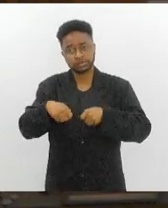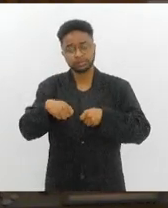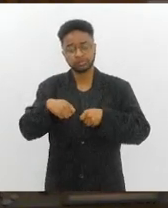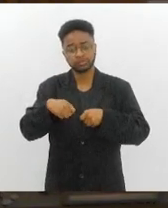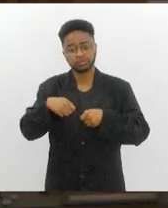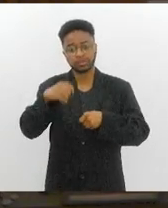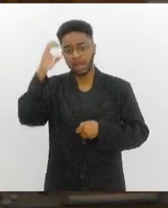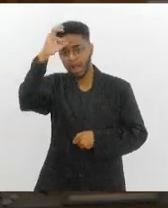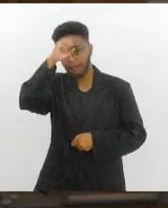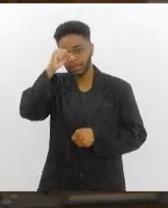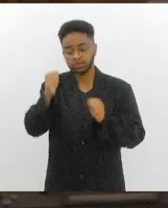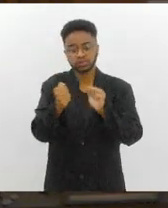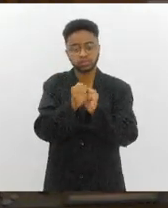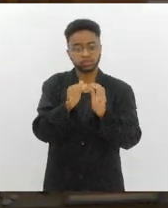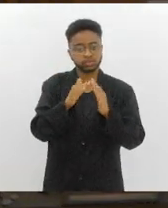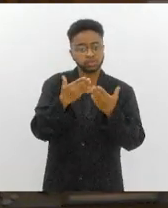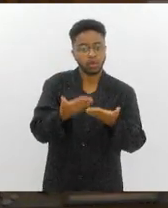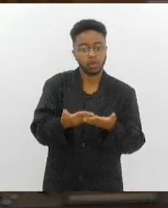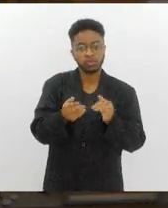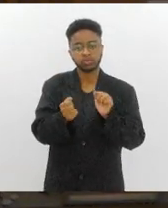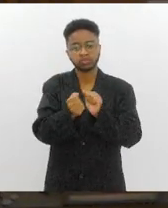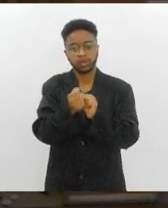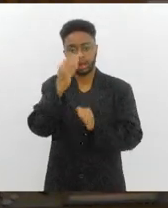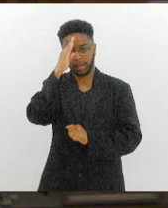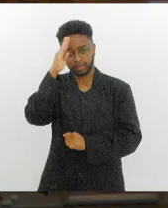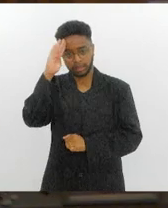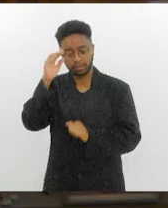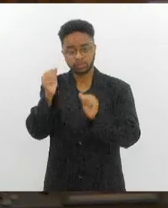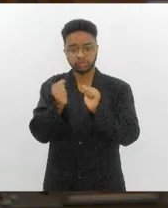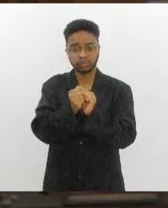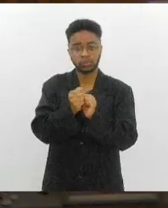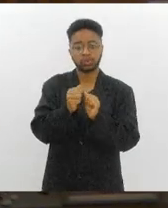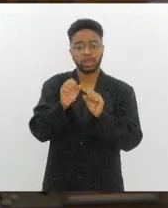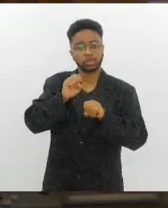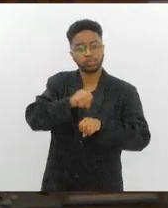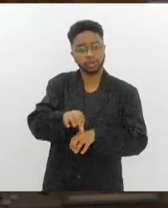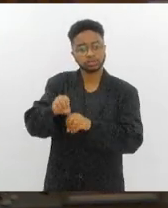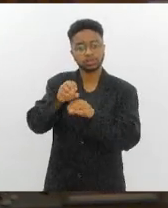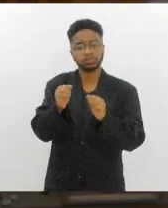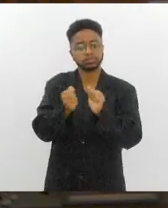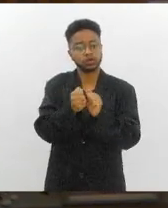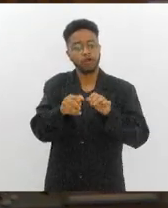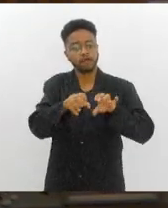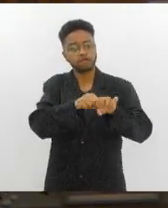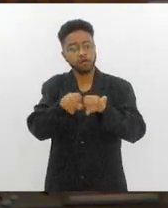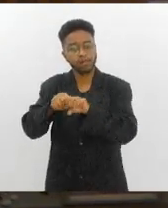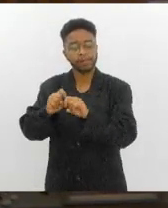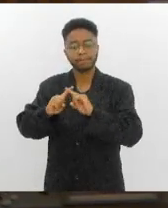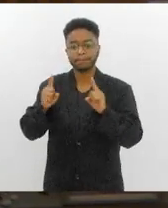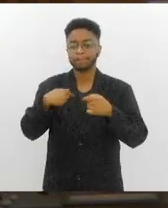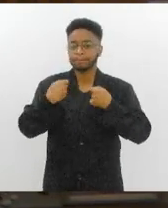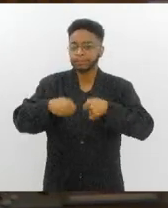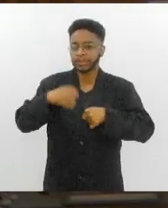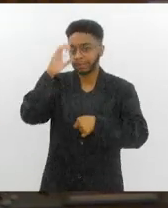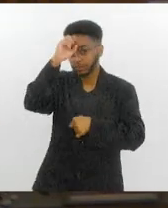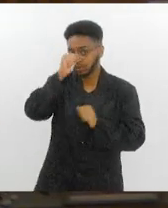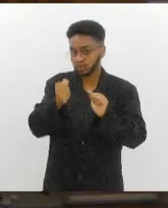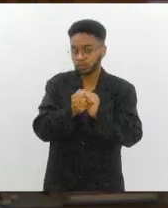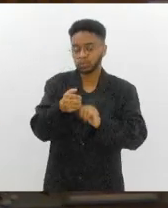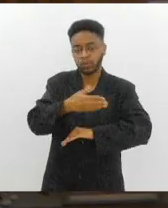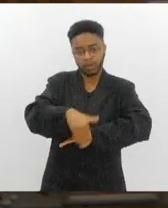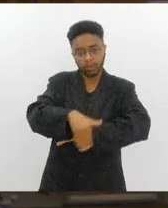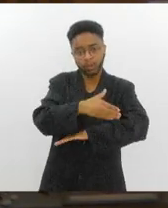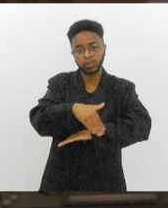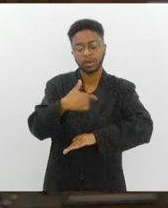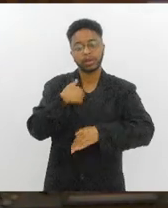com a escola, com a academia, com a educação, com a formação, mas eu tenho que aprender com a rua, eu